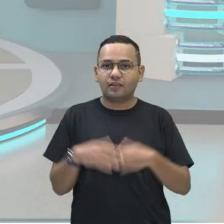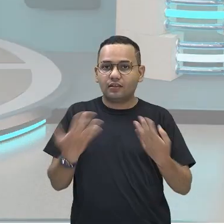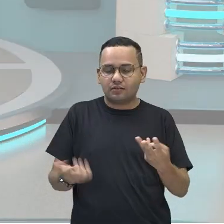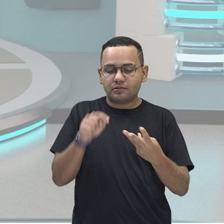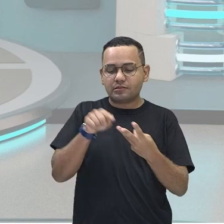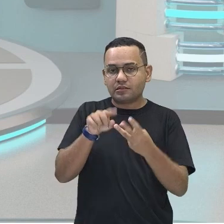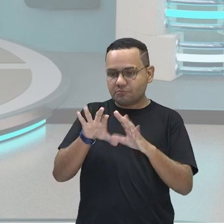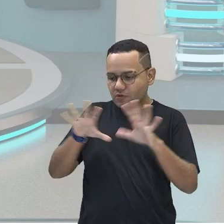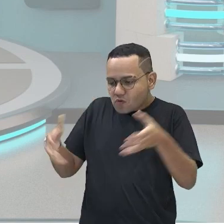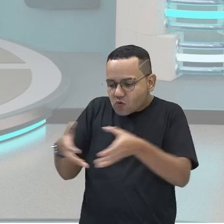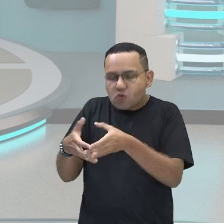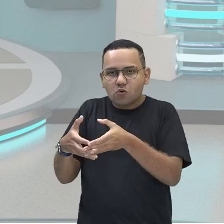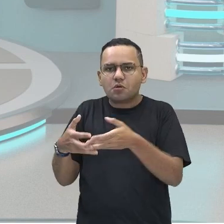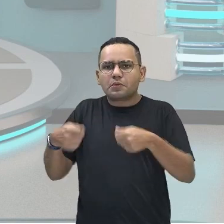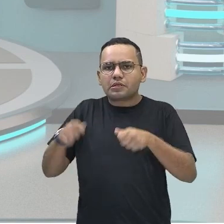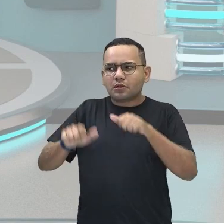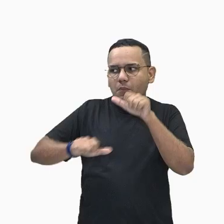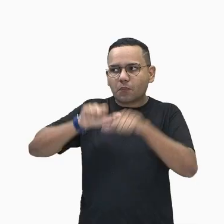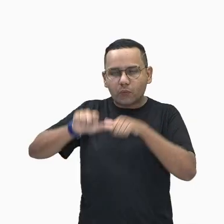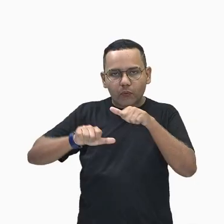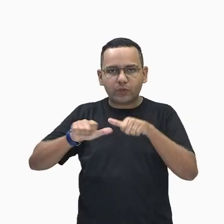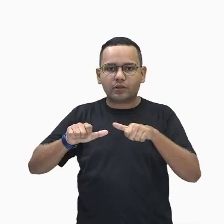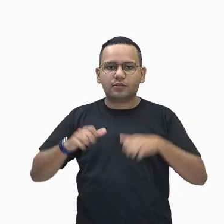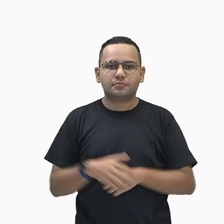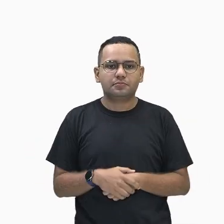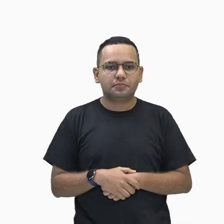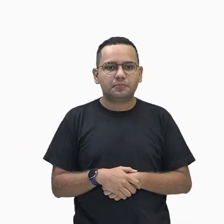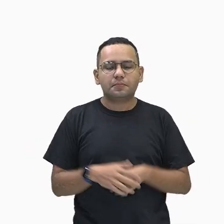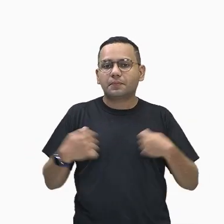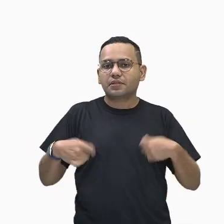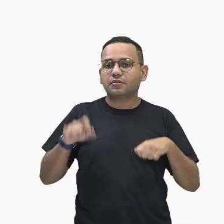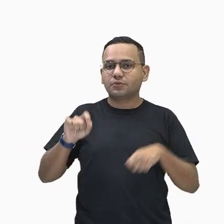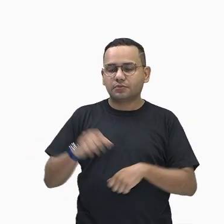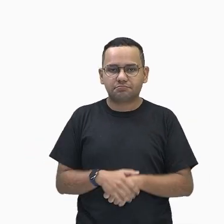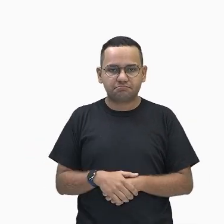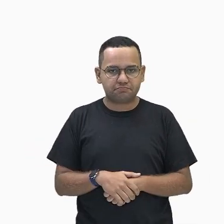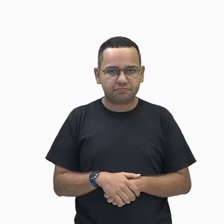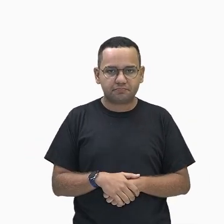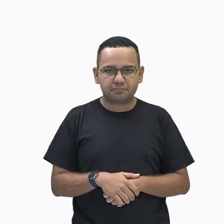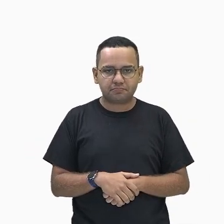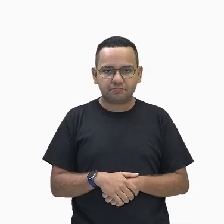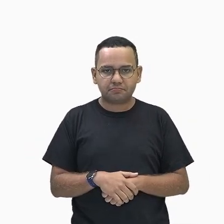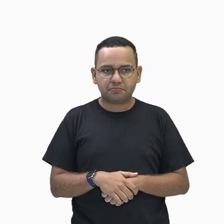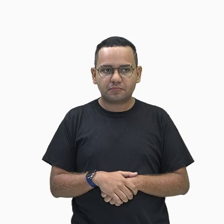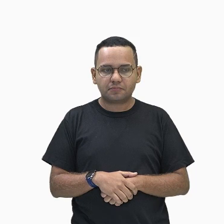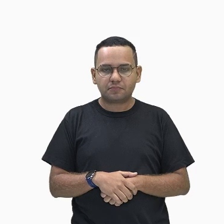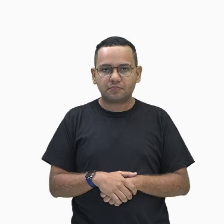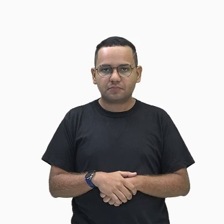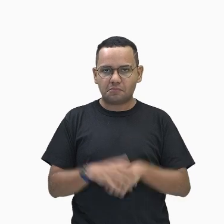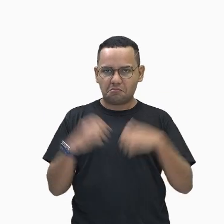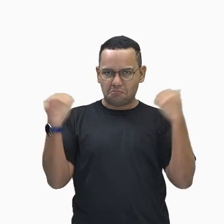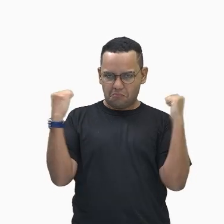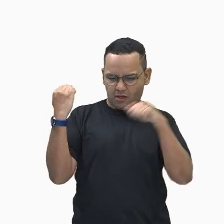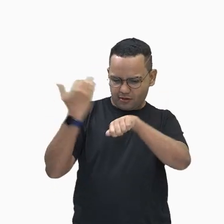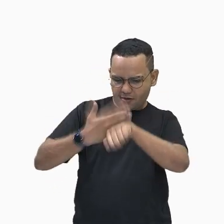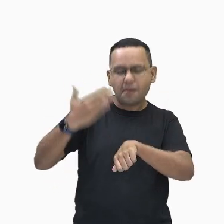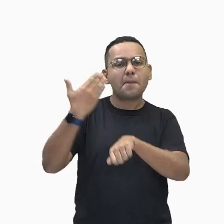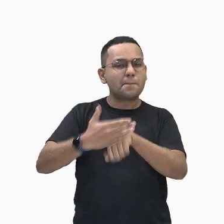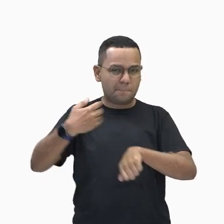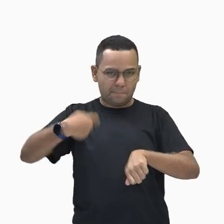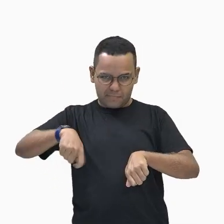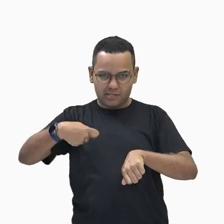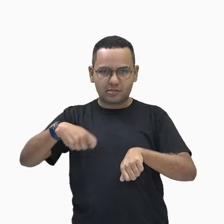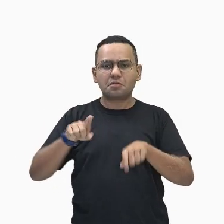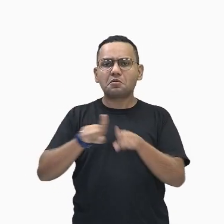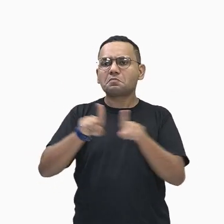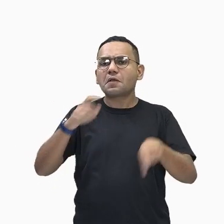dada a classificação da ectomorfia olha só o treino tem que ser intenso mas não pode ficar muito tempo na